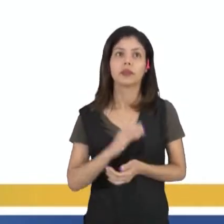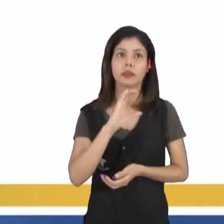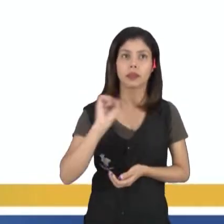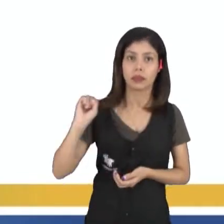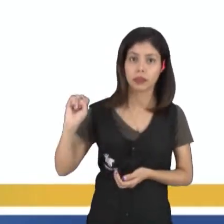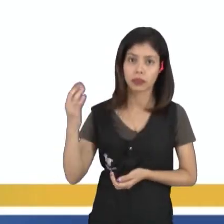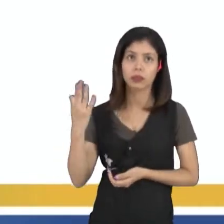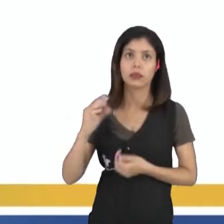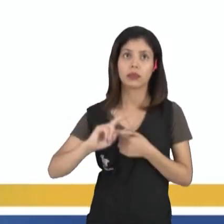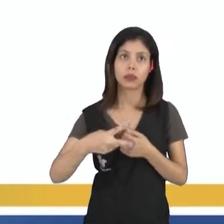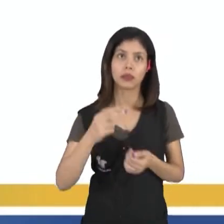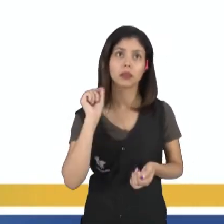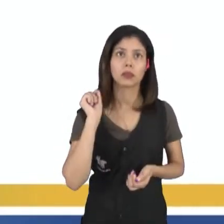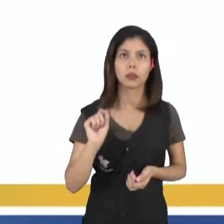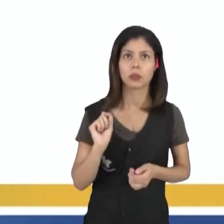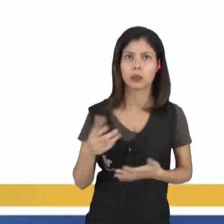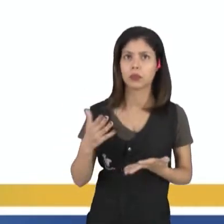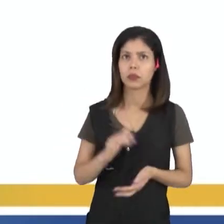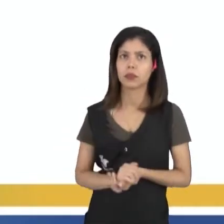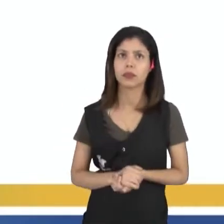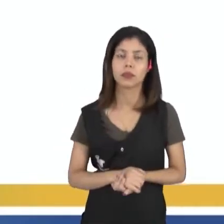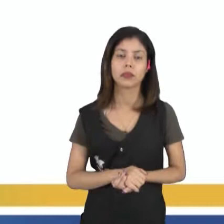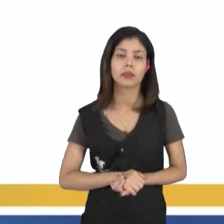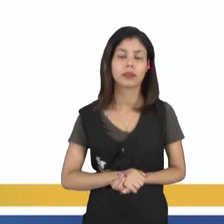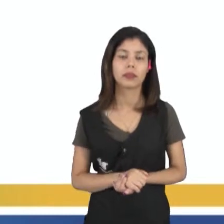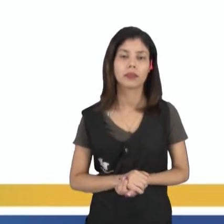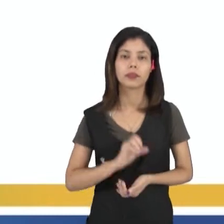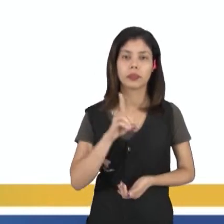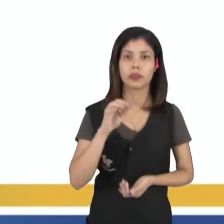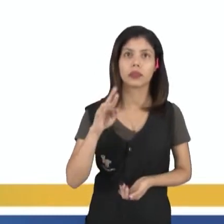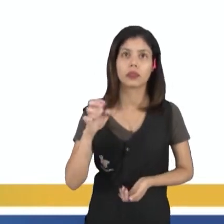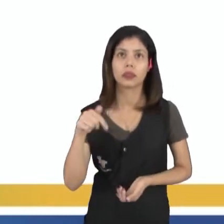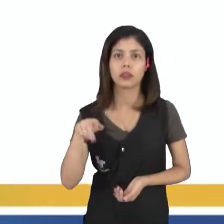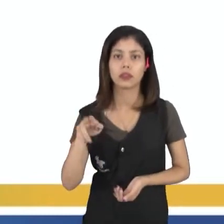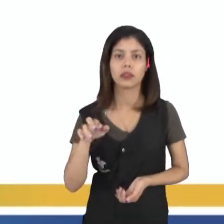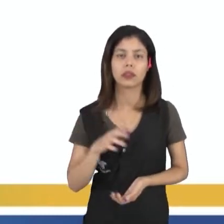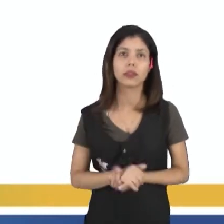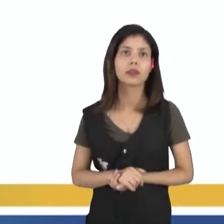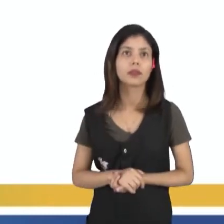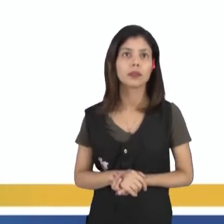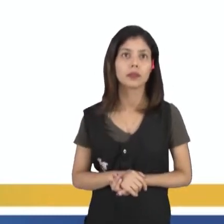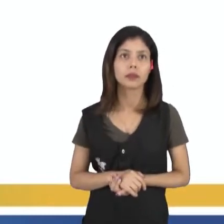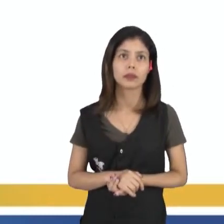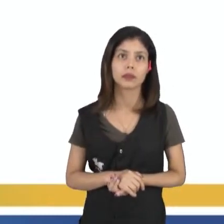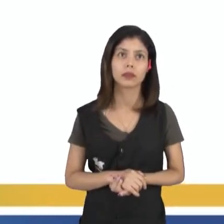Caso, contanto, o que, né? Contanto que, desde que, tá bom?